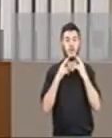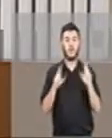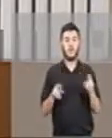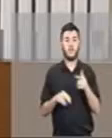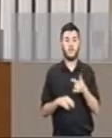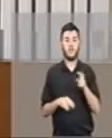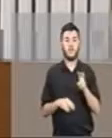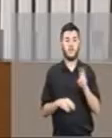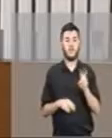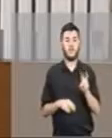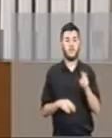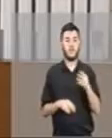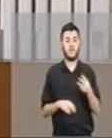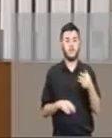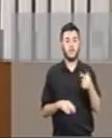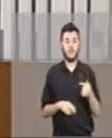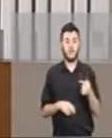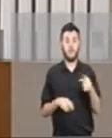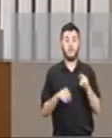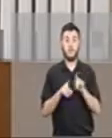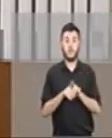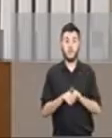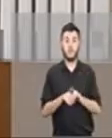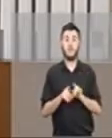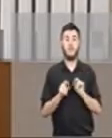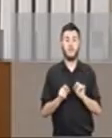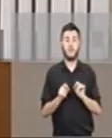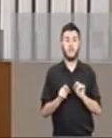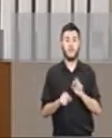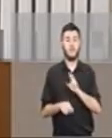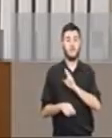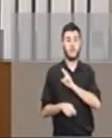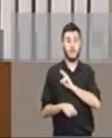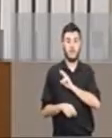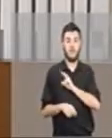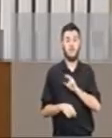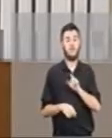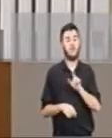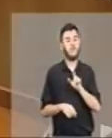ação cautelar 4.297, o ministro Luiz Roberto Barroso, a quem passa a palavra.